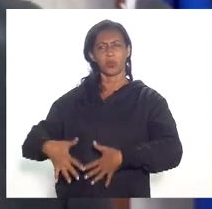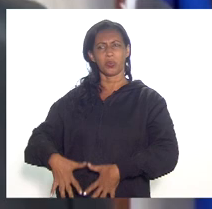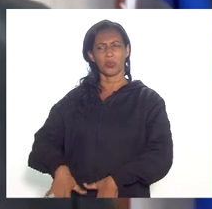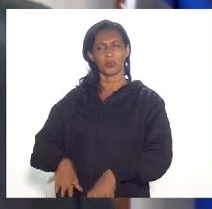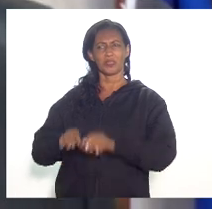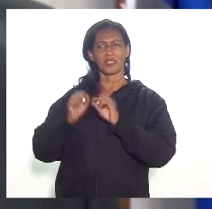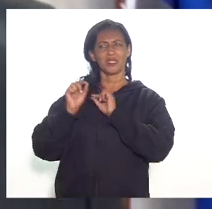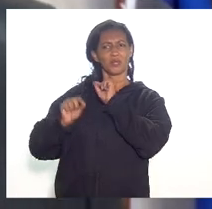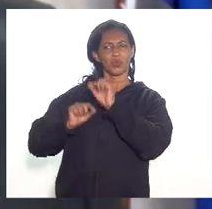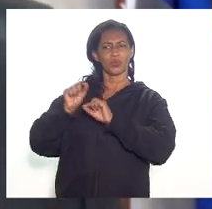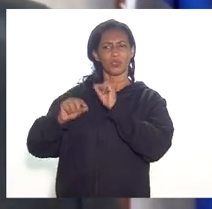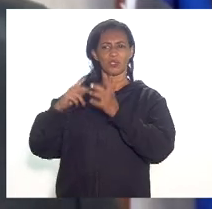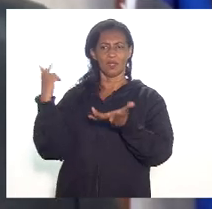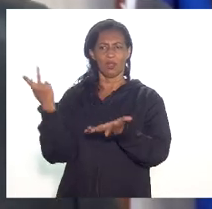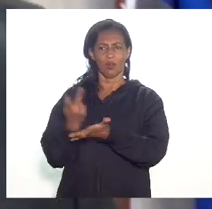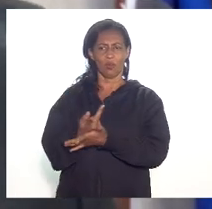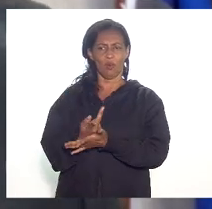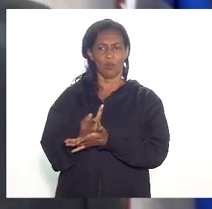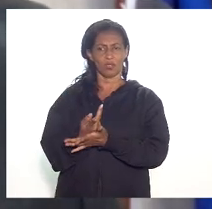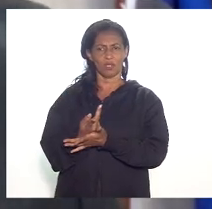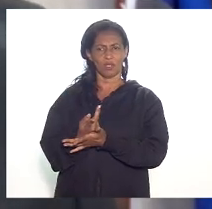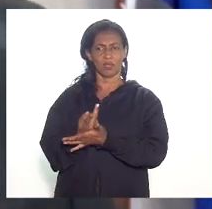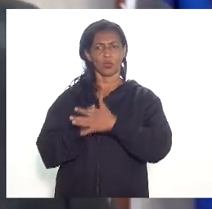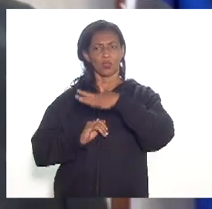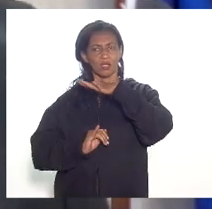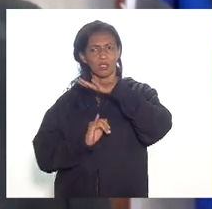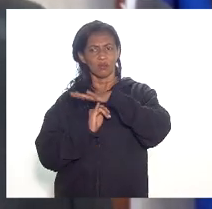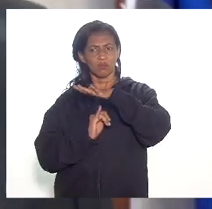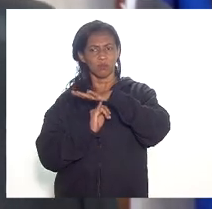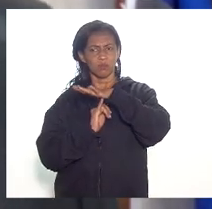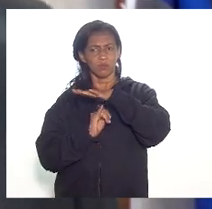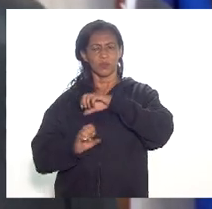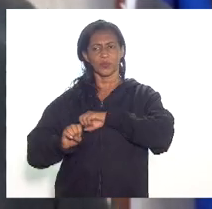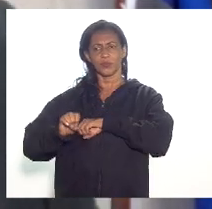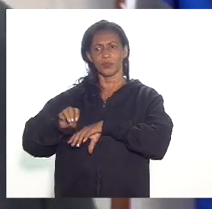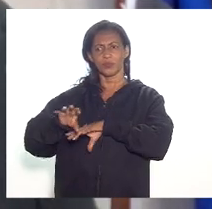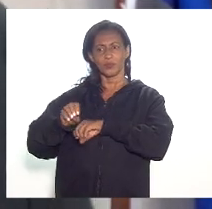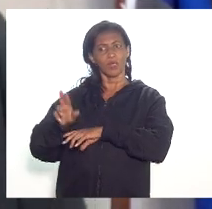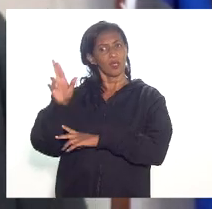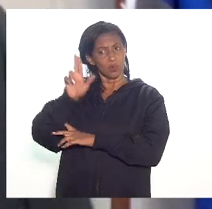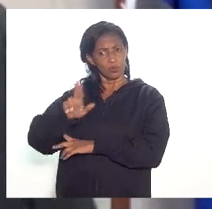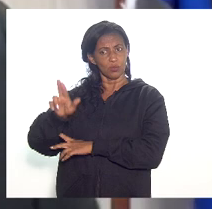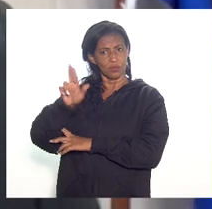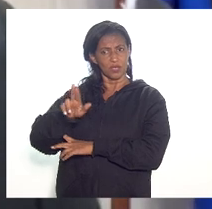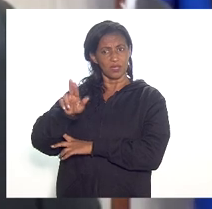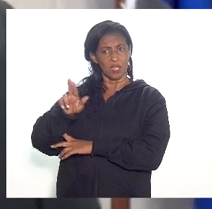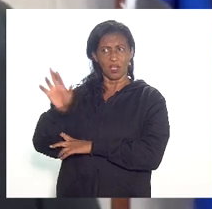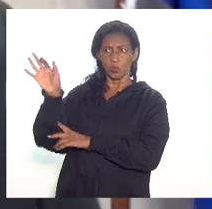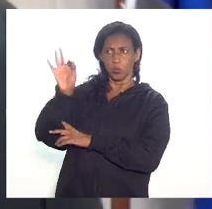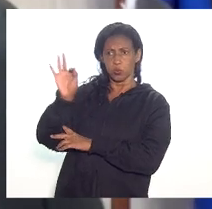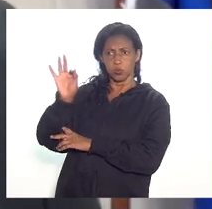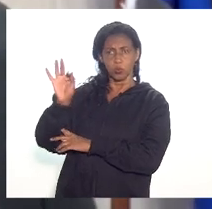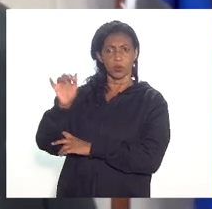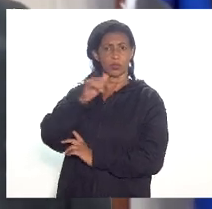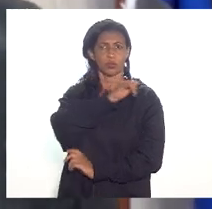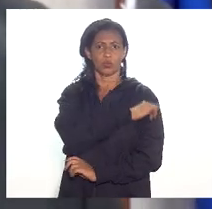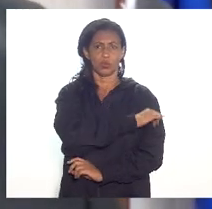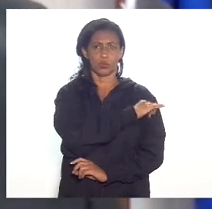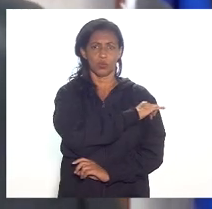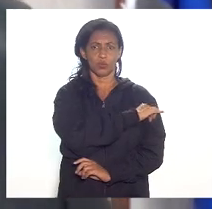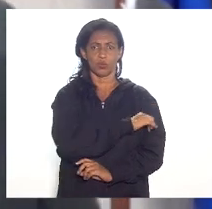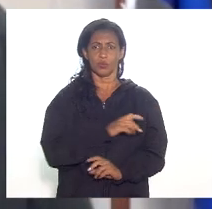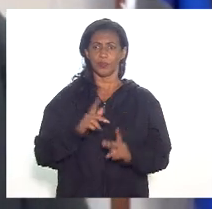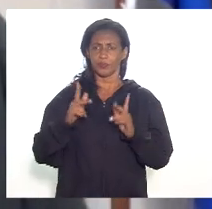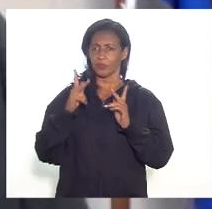do que tem acontecido nas instituições de ensino inclusive universitárias no Rio de Janeiro que assim como a